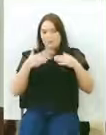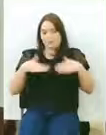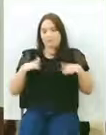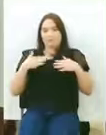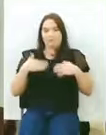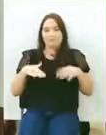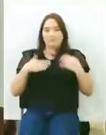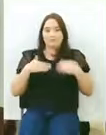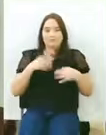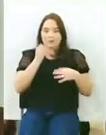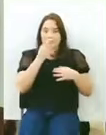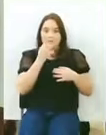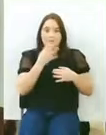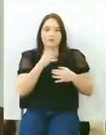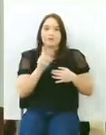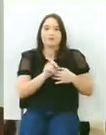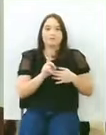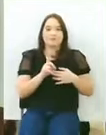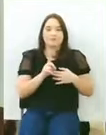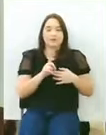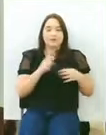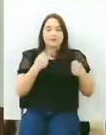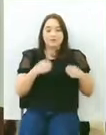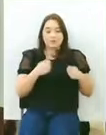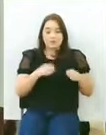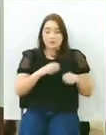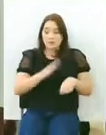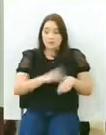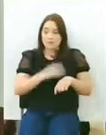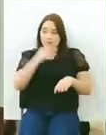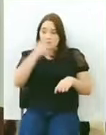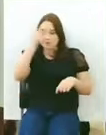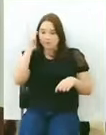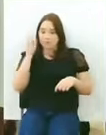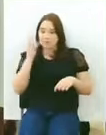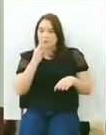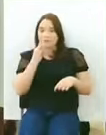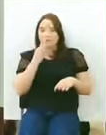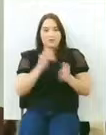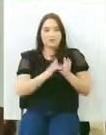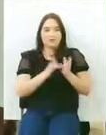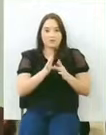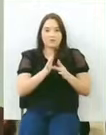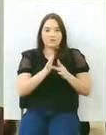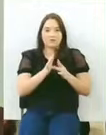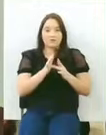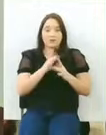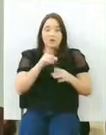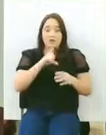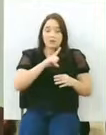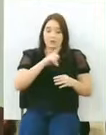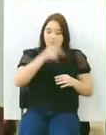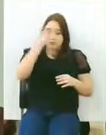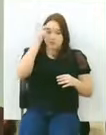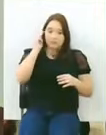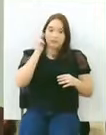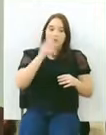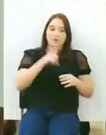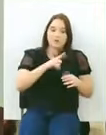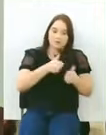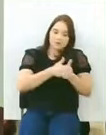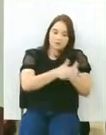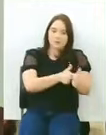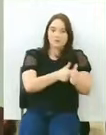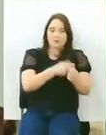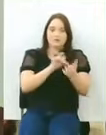para que mais pessoas conheçam Jesus, mais pessoas amem Jesus, mais pessoas sirvam